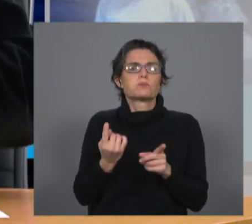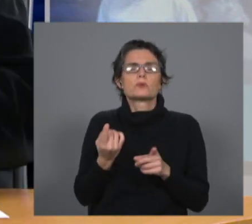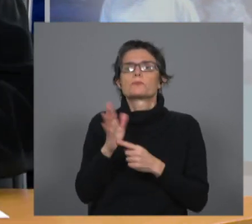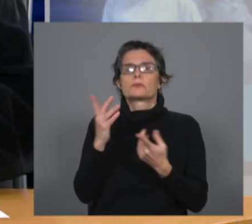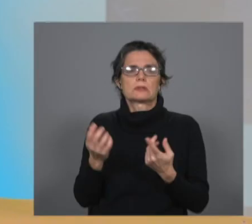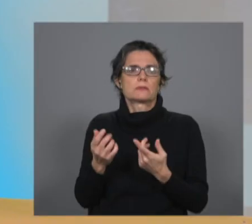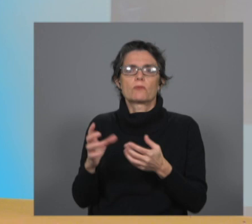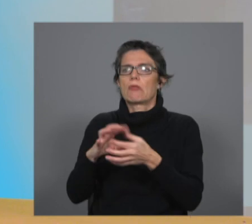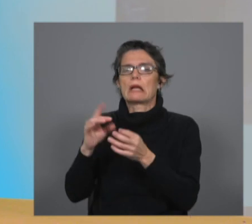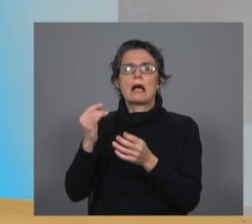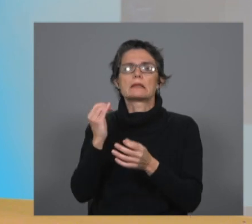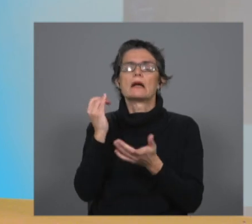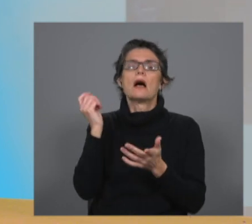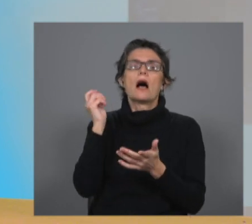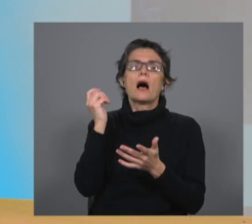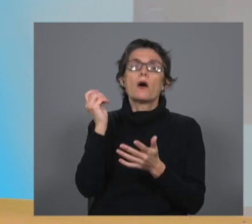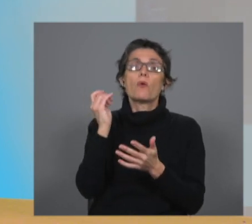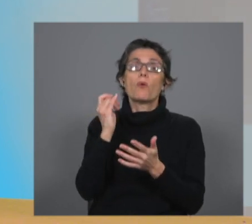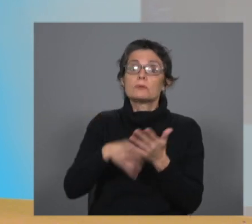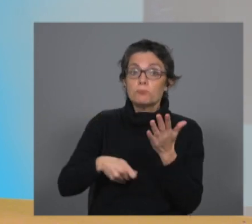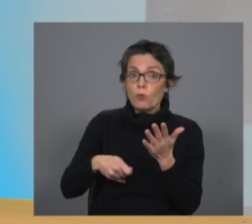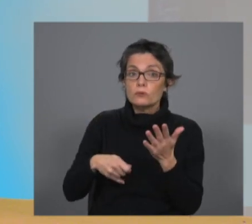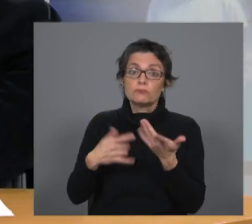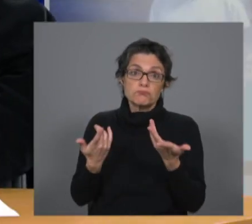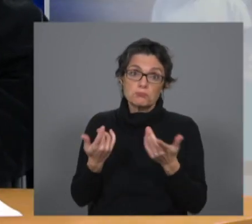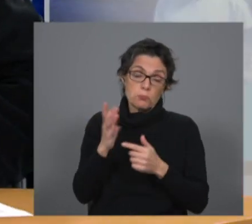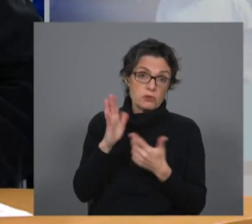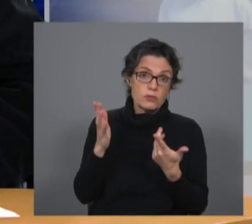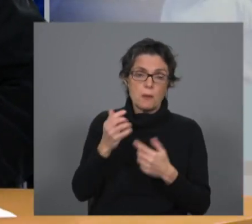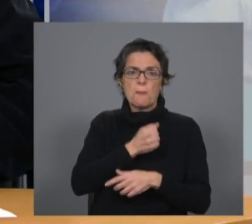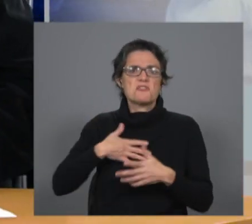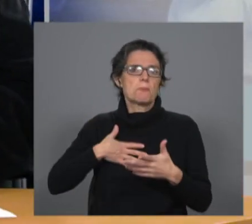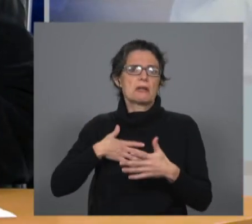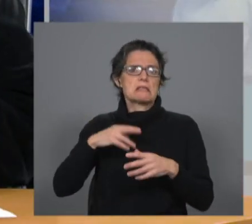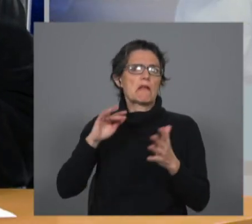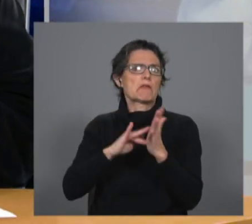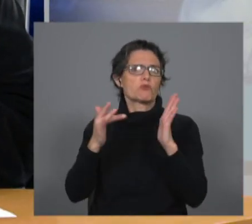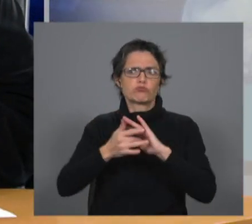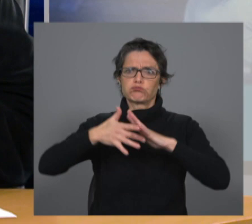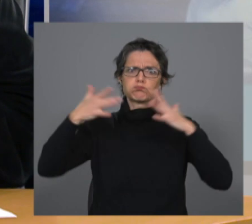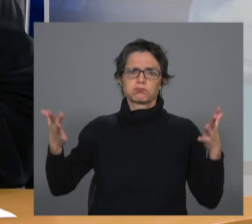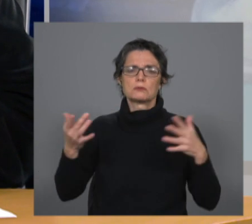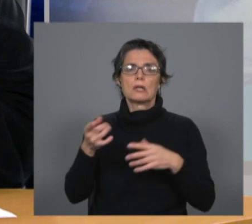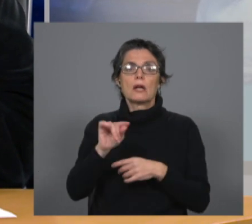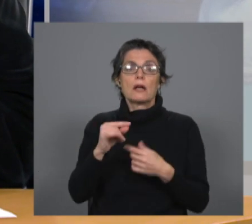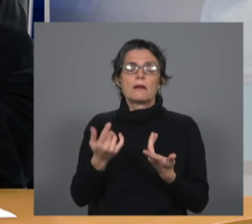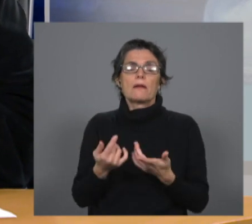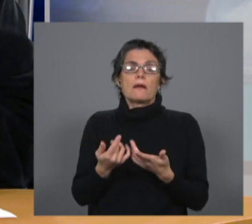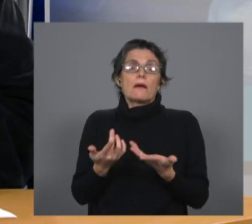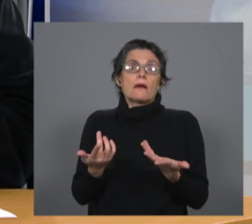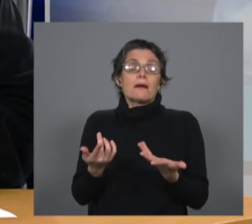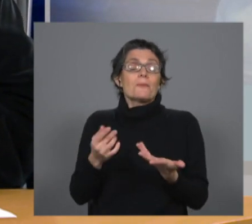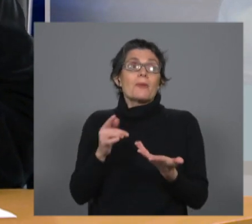querer cobrar a gigantes tecnológicos. Onde é que eu acho que não vai haver grande espaço para a União, infelizmente? Na questão